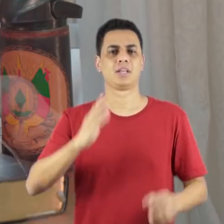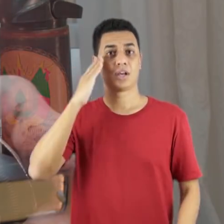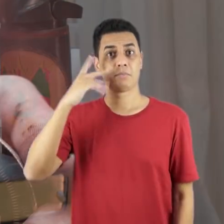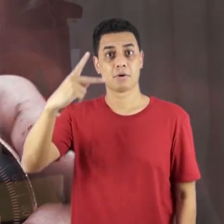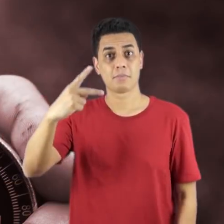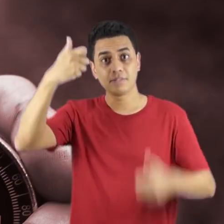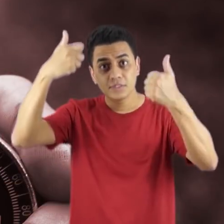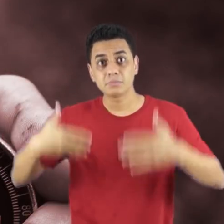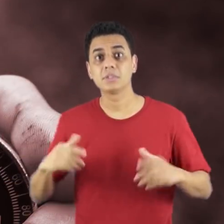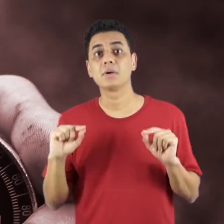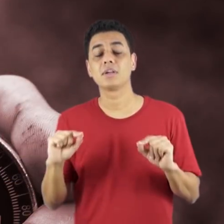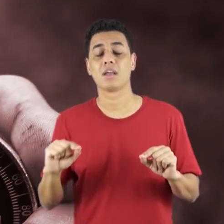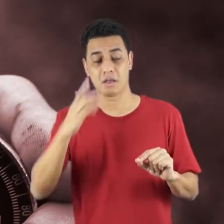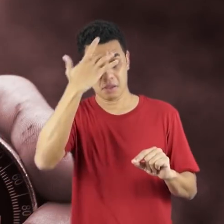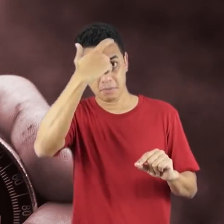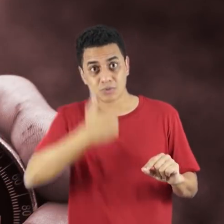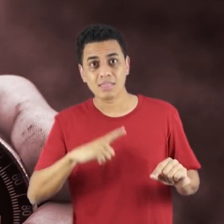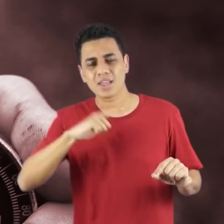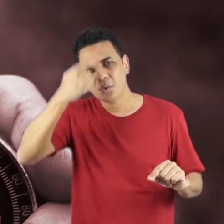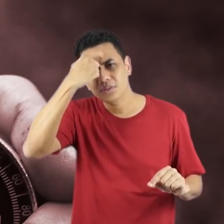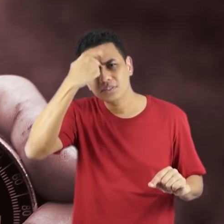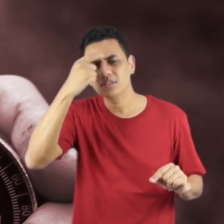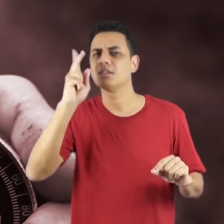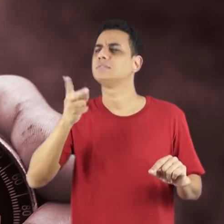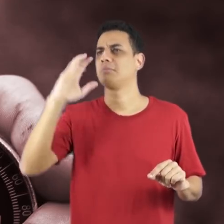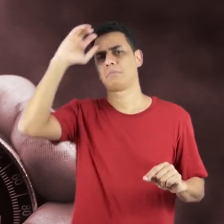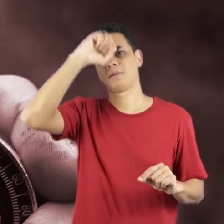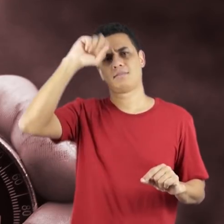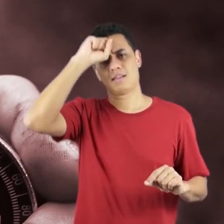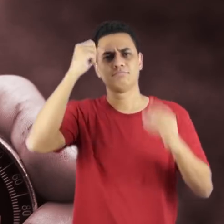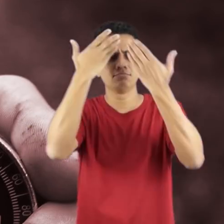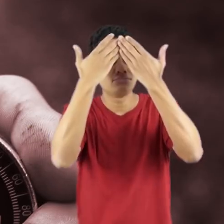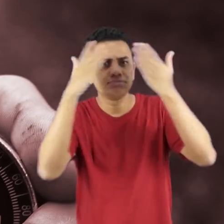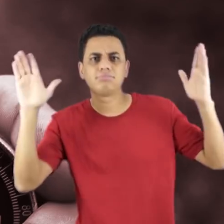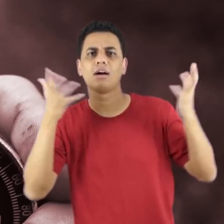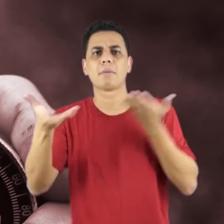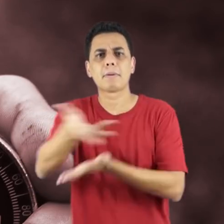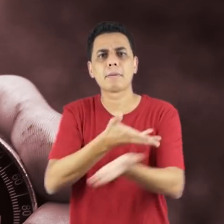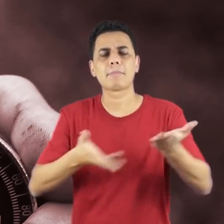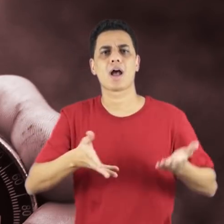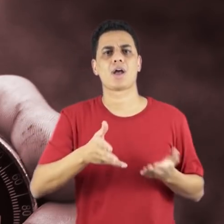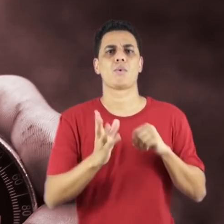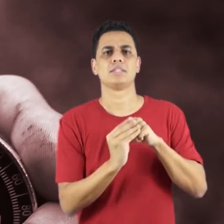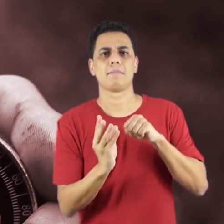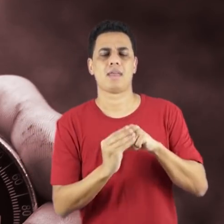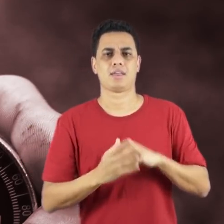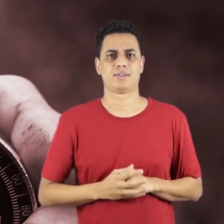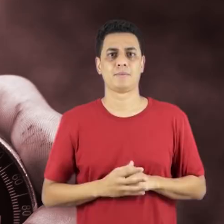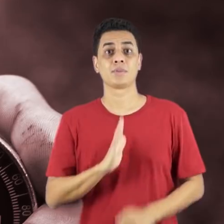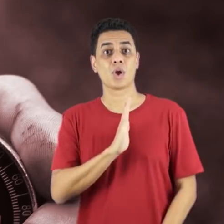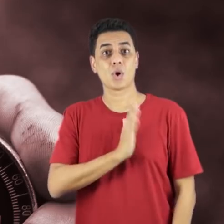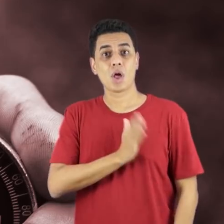diz: quem tem discernimento está sempre pronto a aprender. Os seus ouvidos estão abertos para o conhecimento. Ou